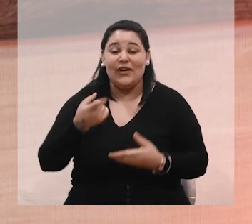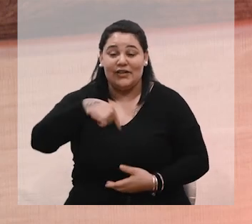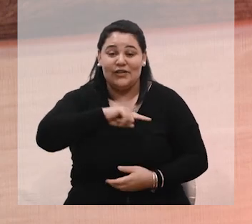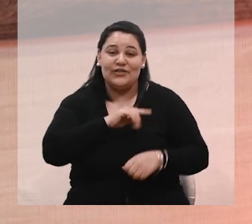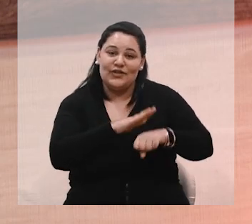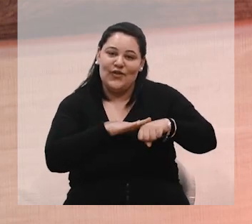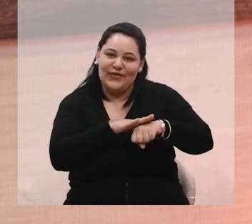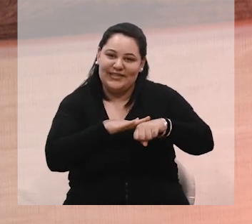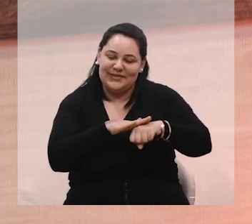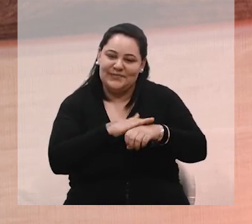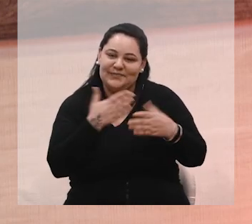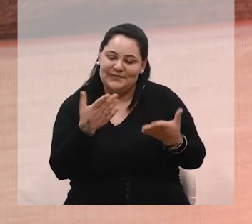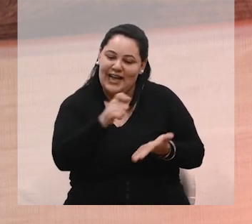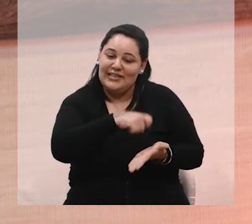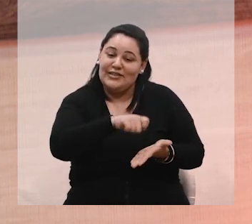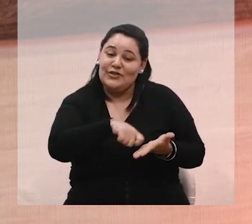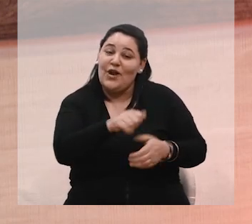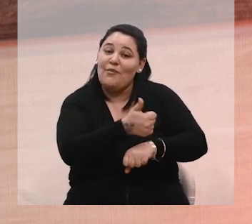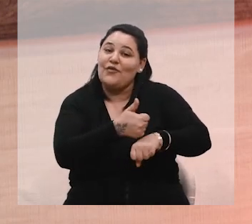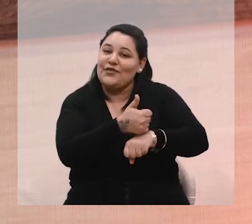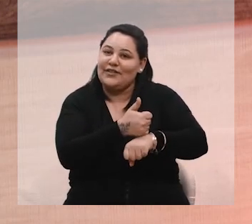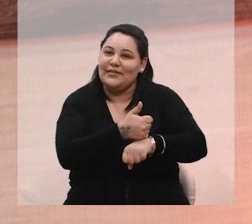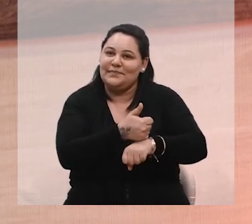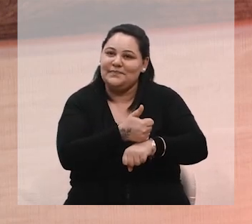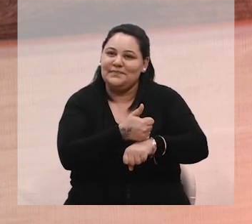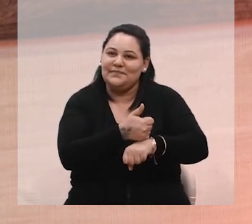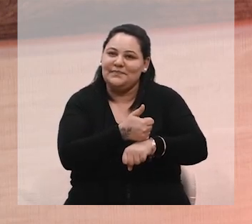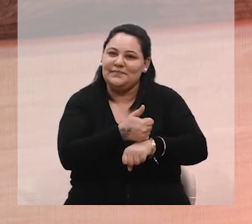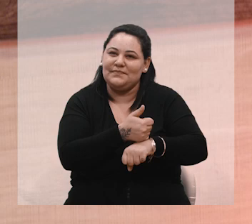de conversar, então, com a escritora,